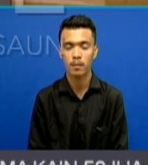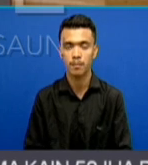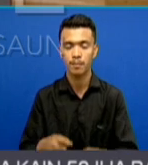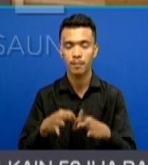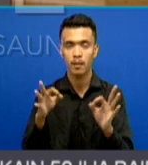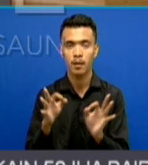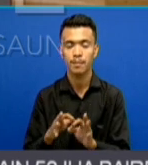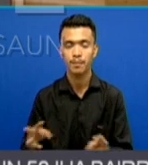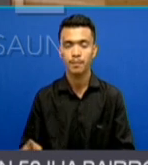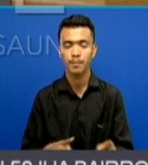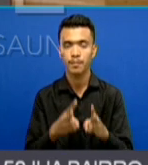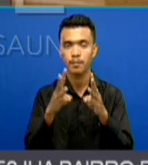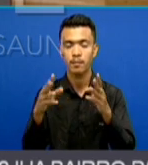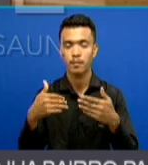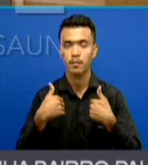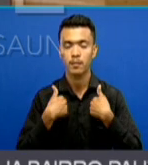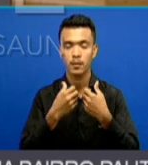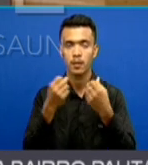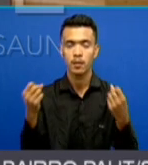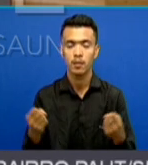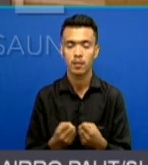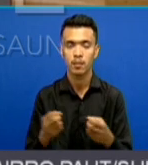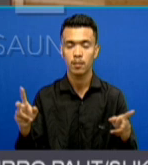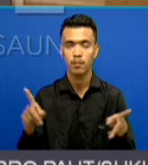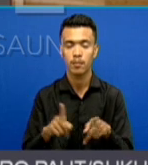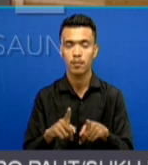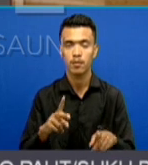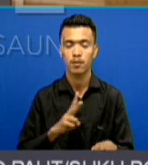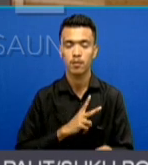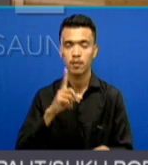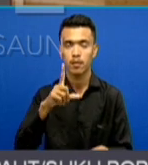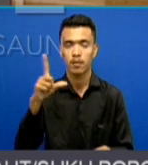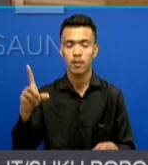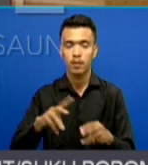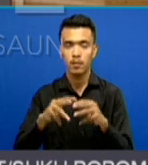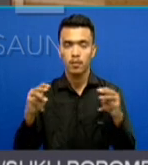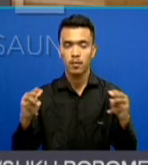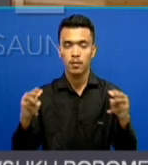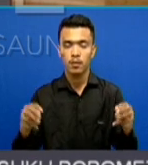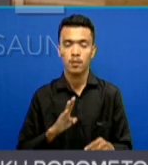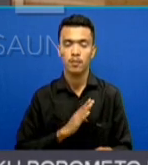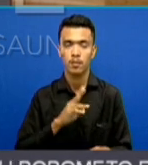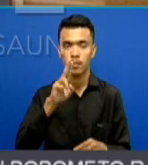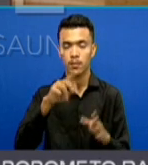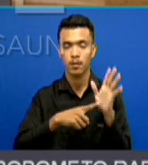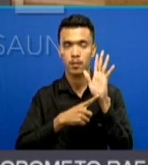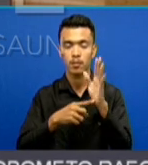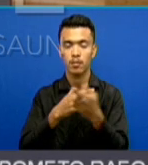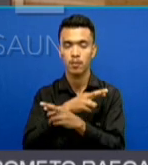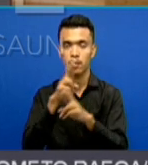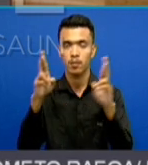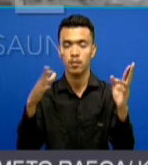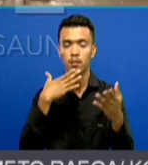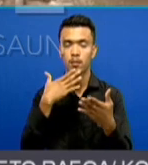Projeto Reabilitação Estrada Rural Ihasuku Waioli, posto administrativo Venilale, município Baucau, há tudo